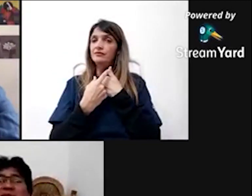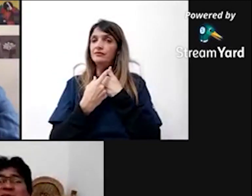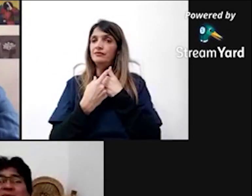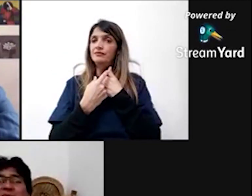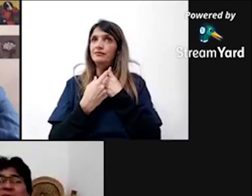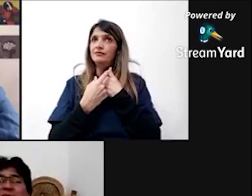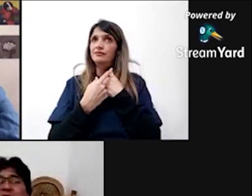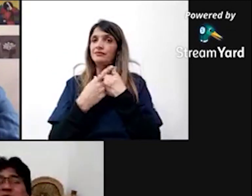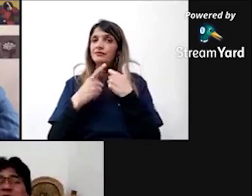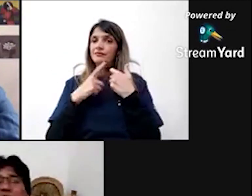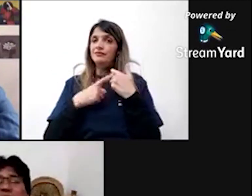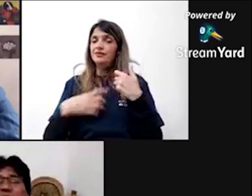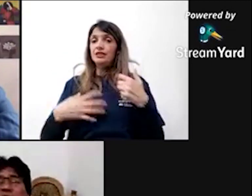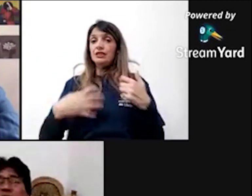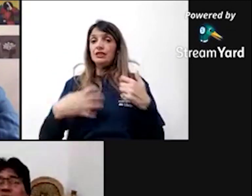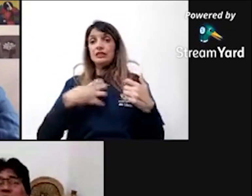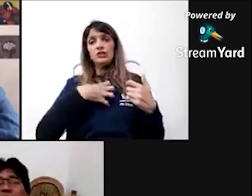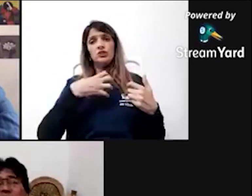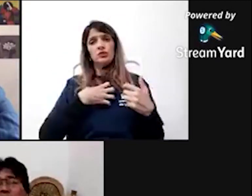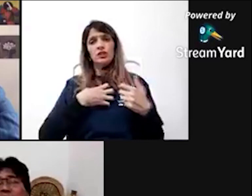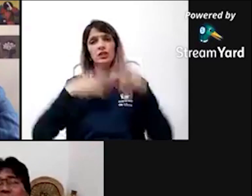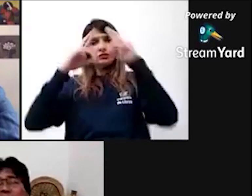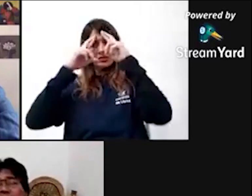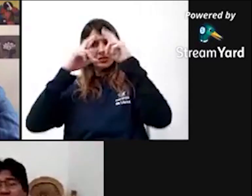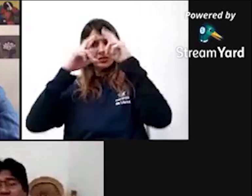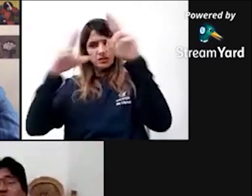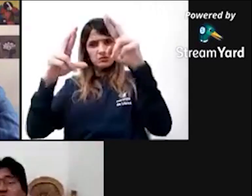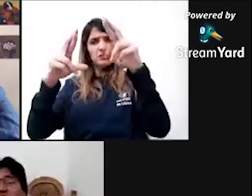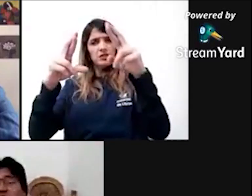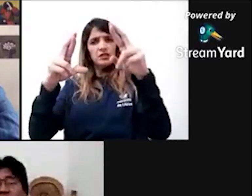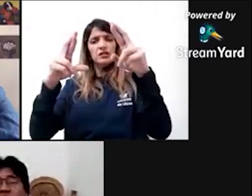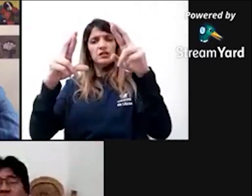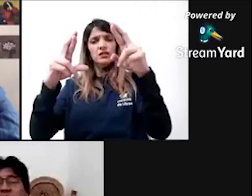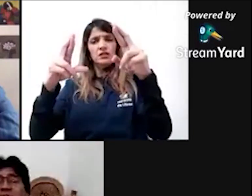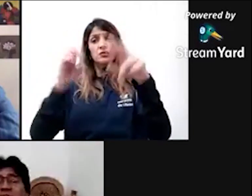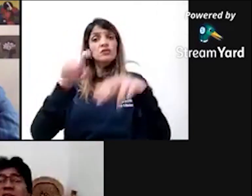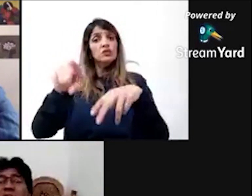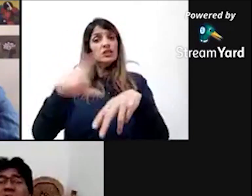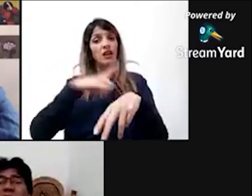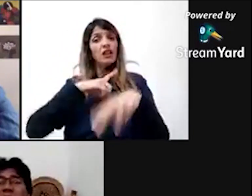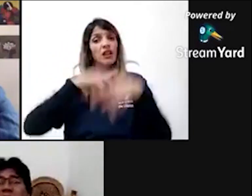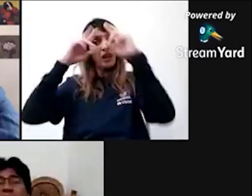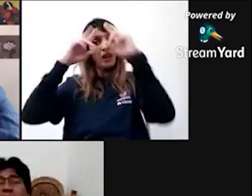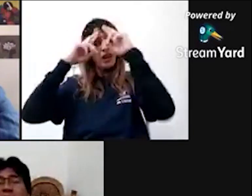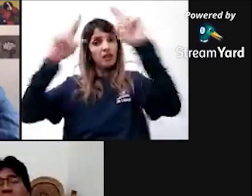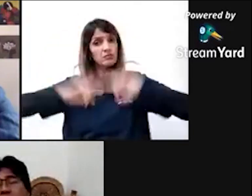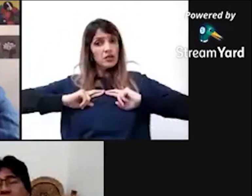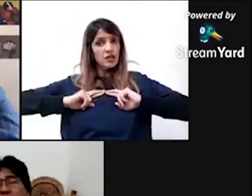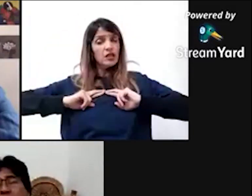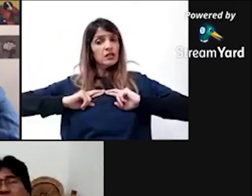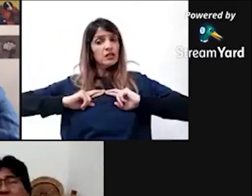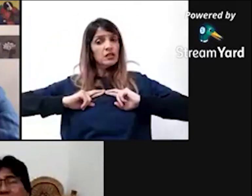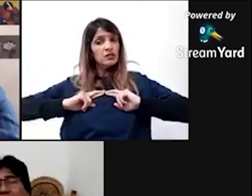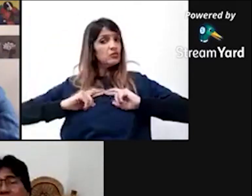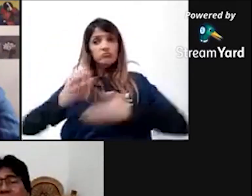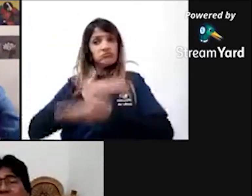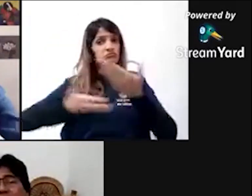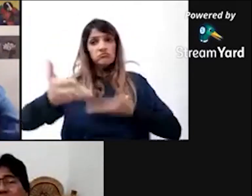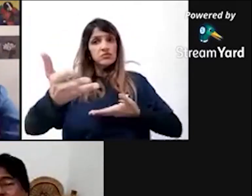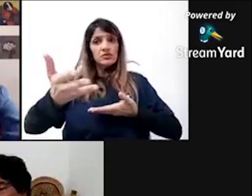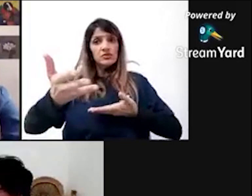essa mesma sensação, esse mesmo respeito que se você chegar com a gente vai ter. Então, é